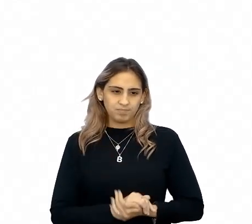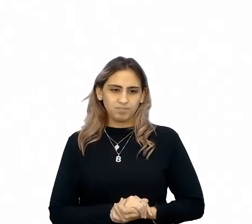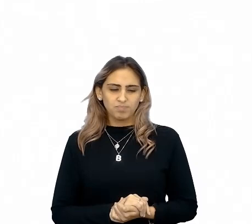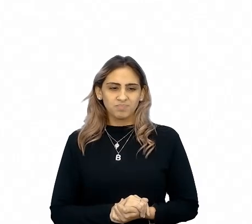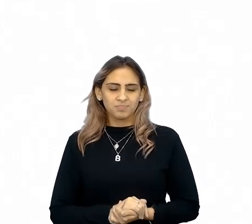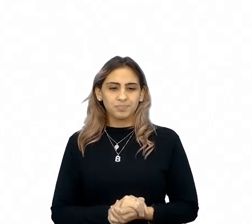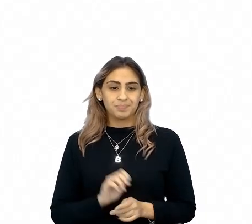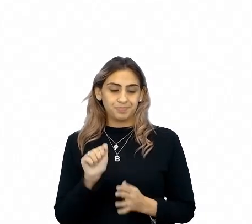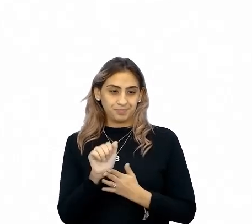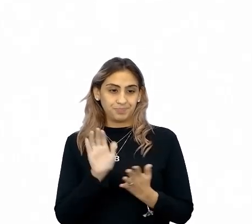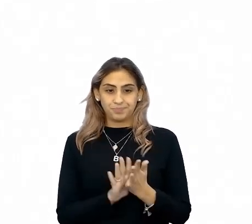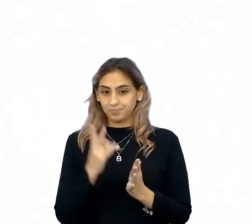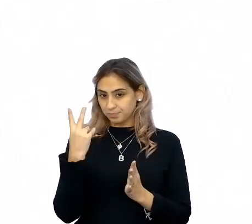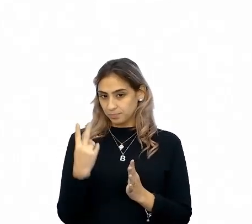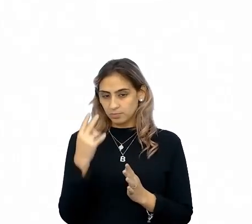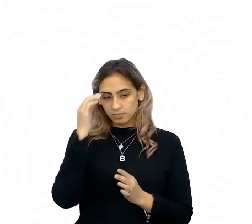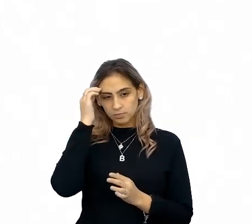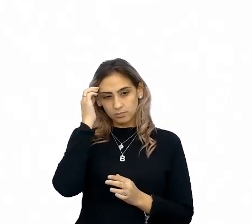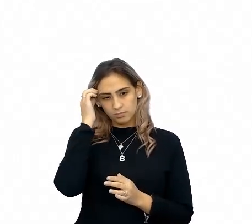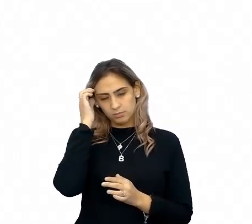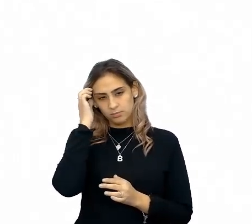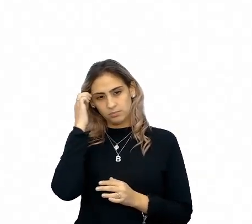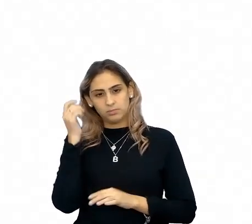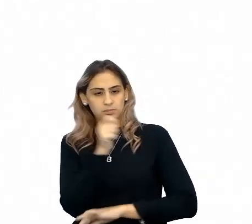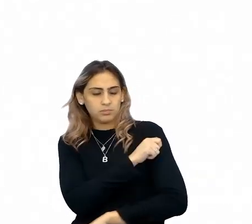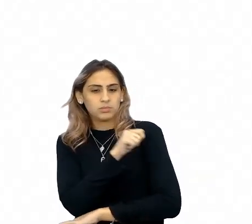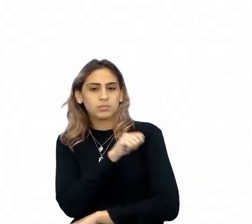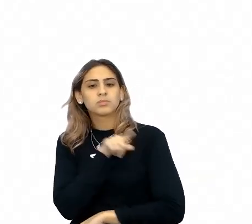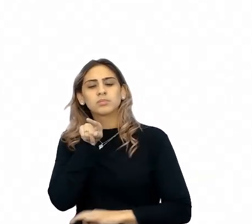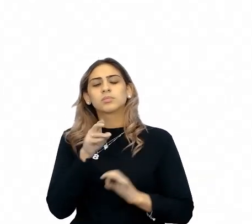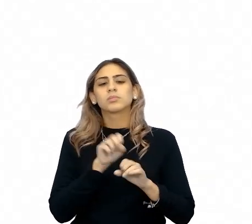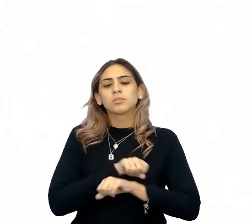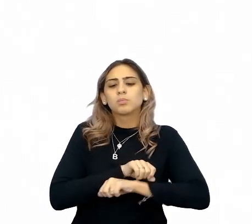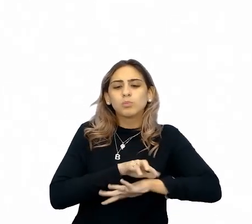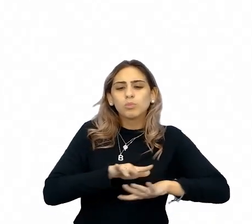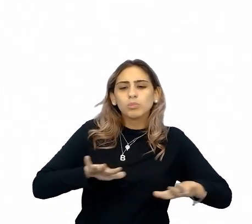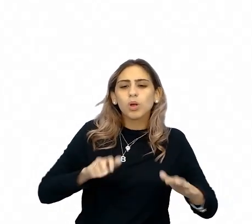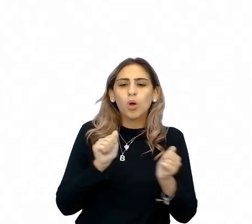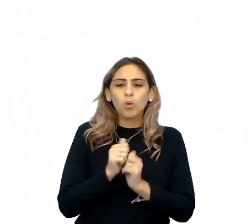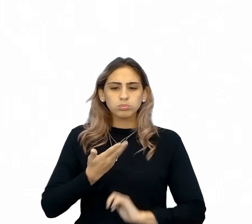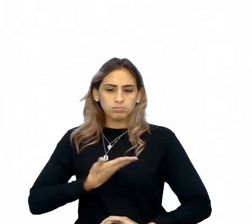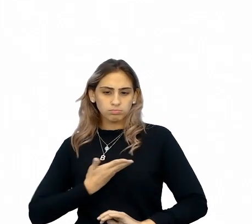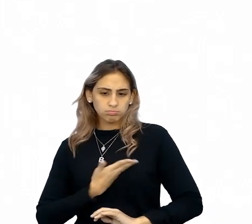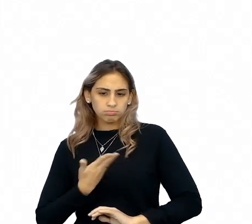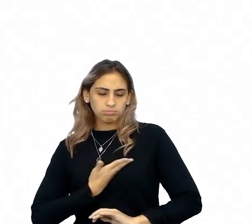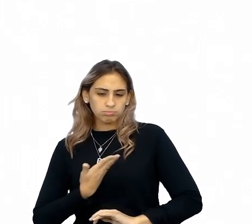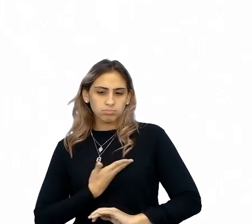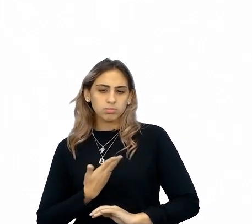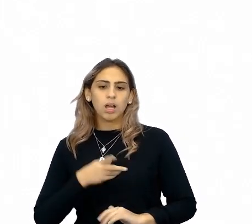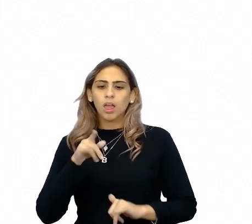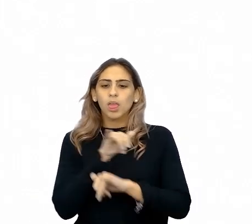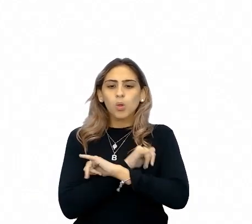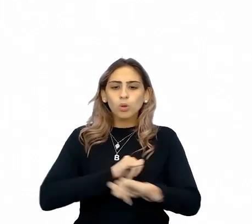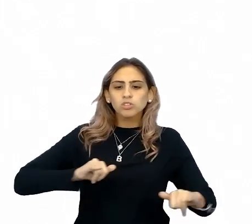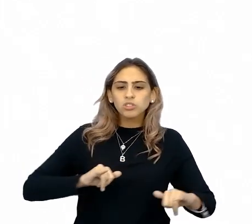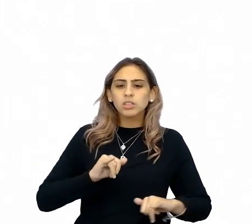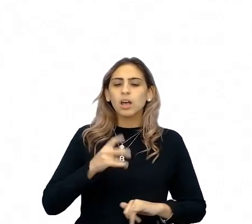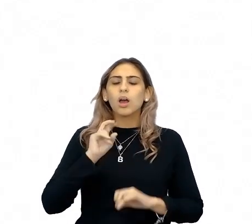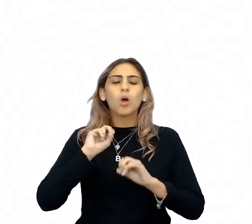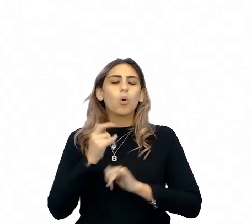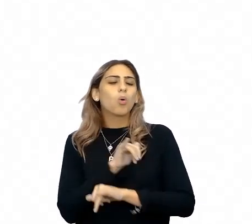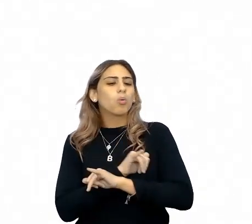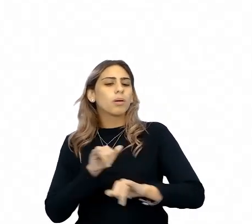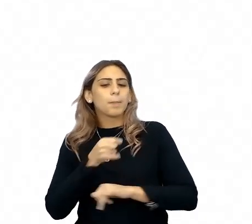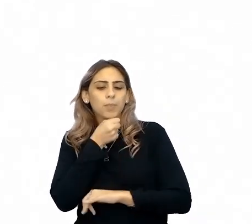Na atividade 2, os alunos irão compartilhar com os colegas a notícia ou reportagem